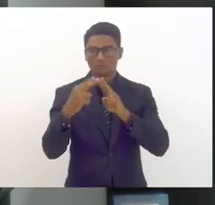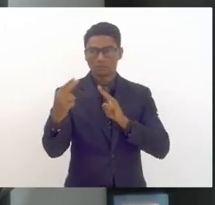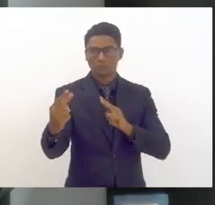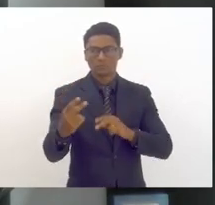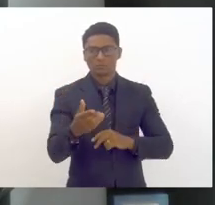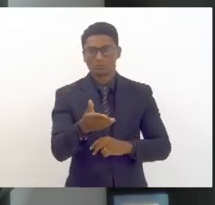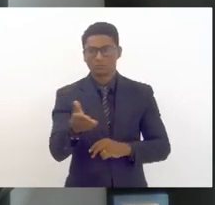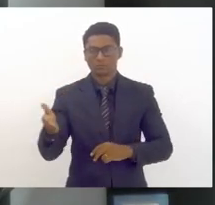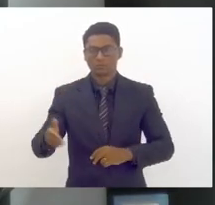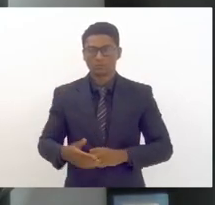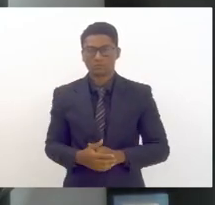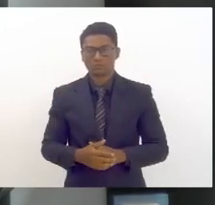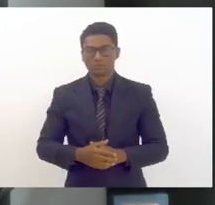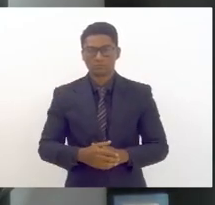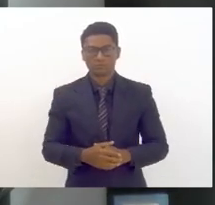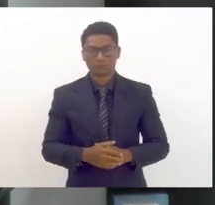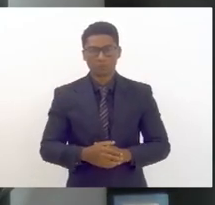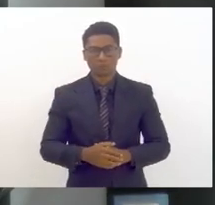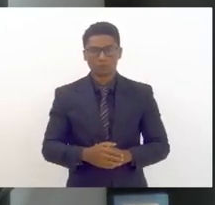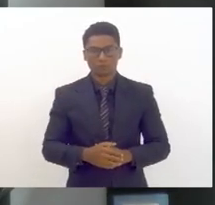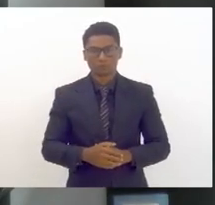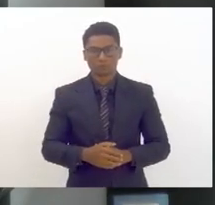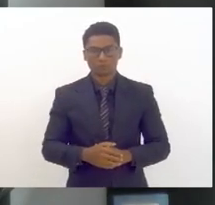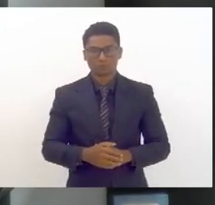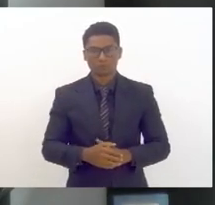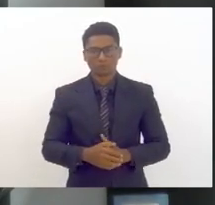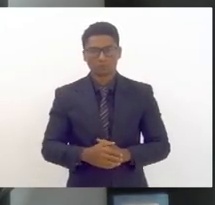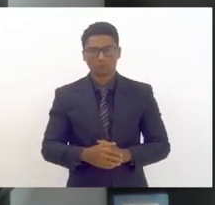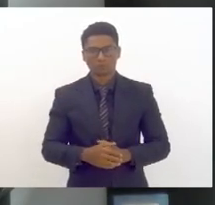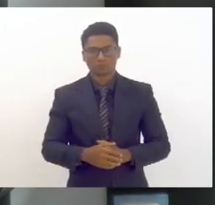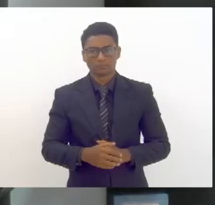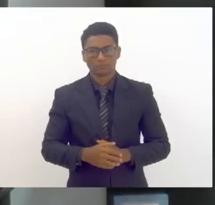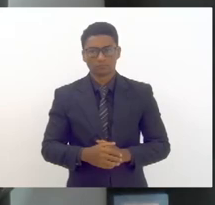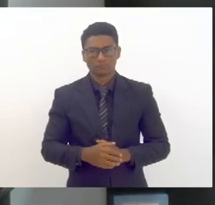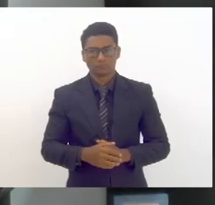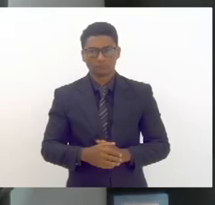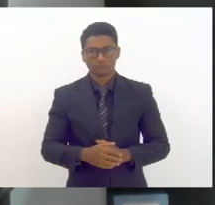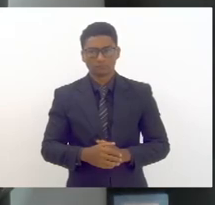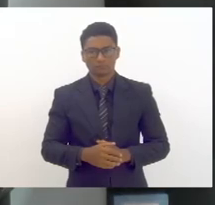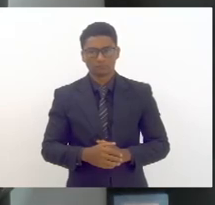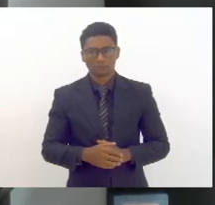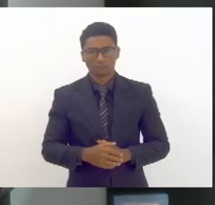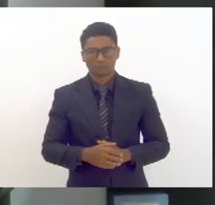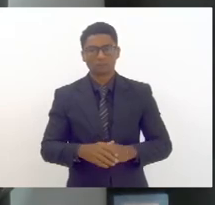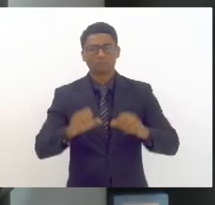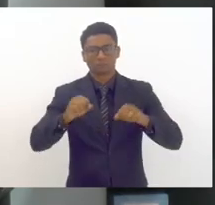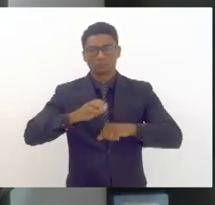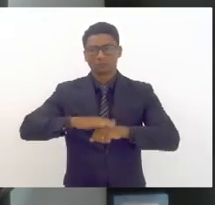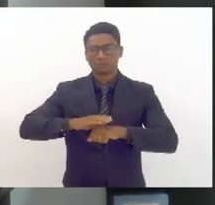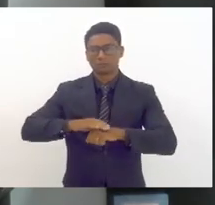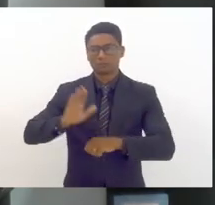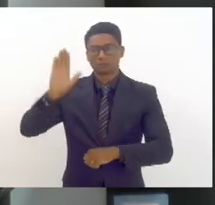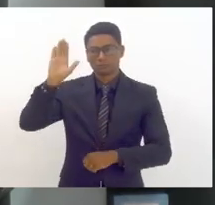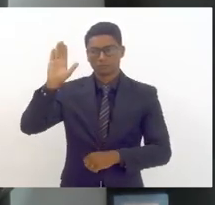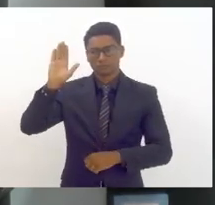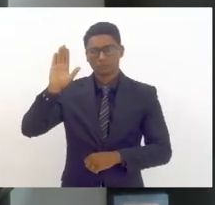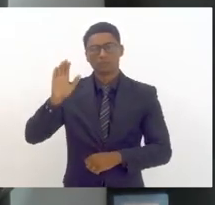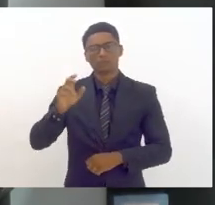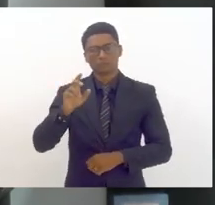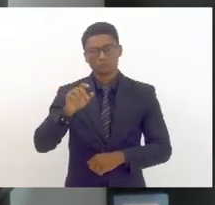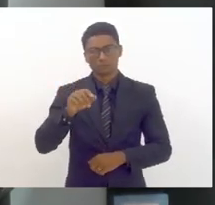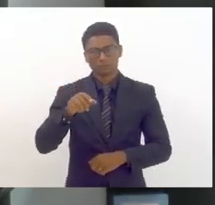virtualmente, que ainda não se inscreveram, mas também podem levantar a mão que a gente